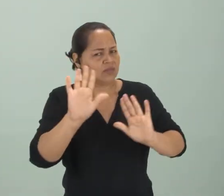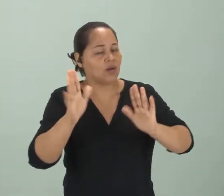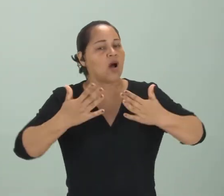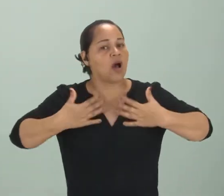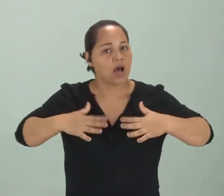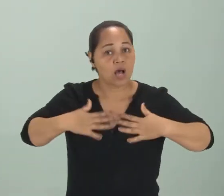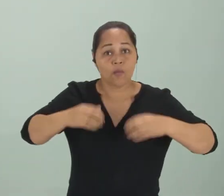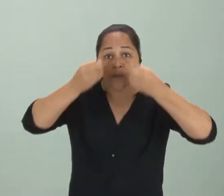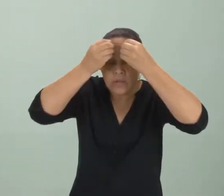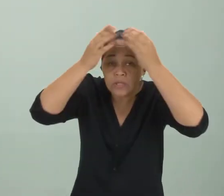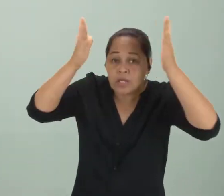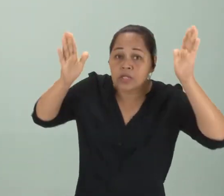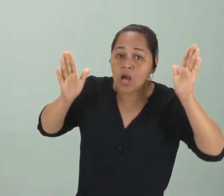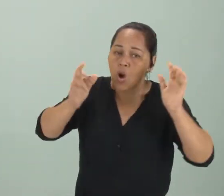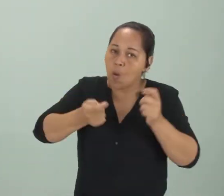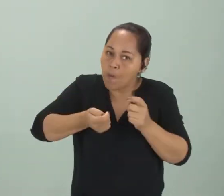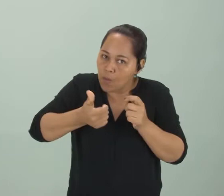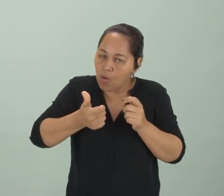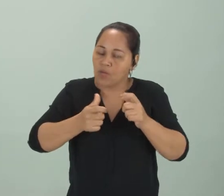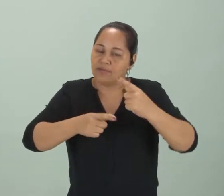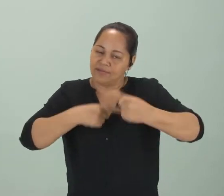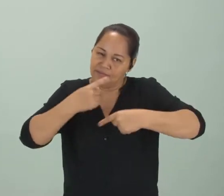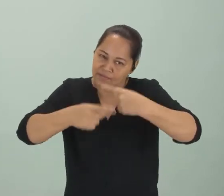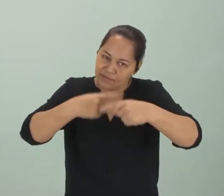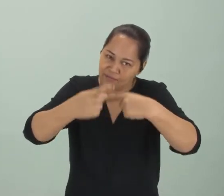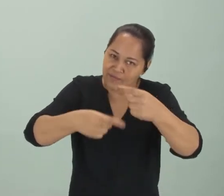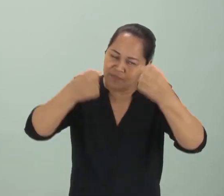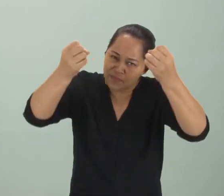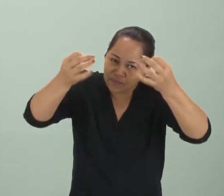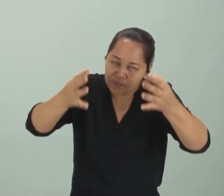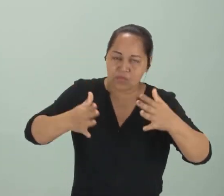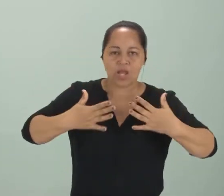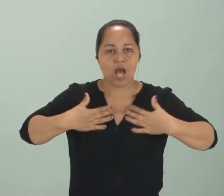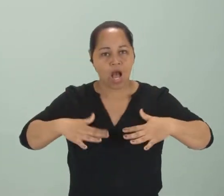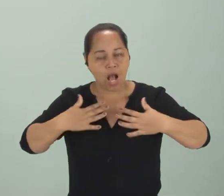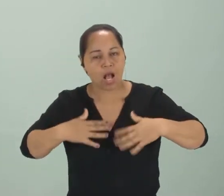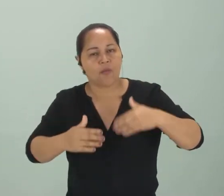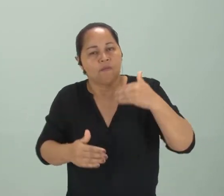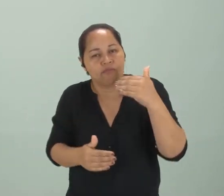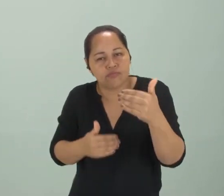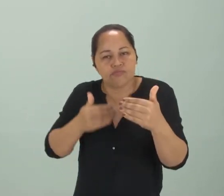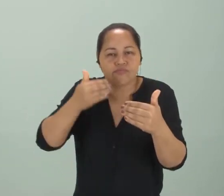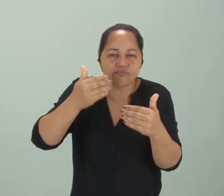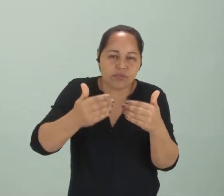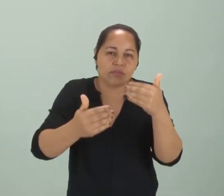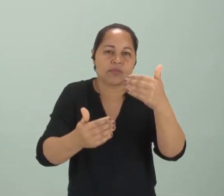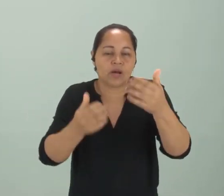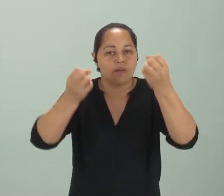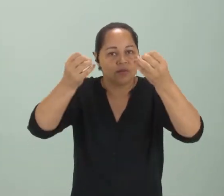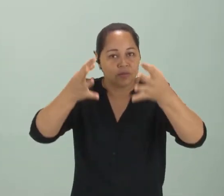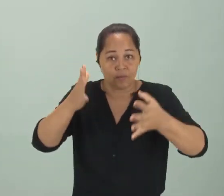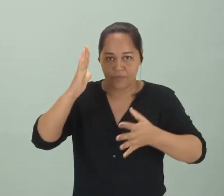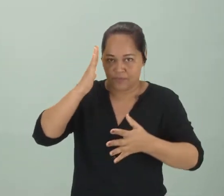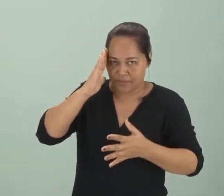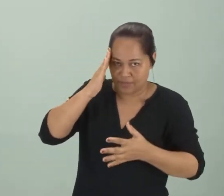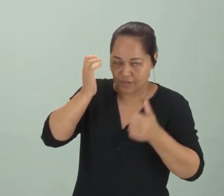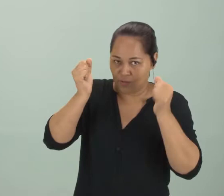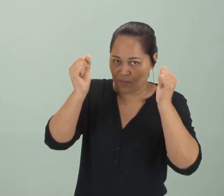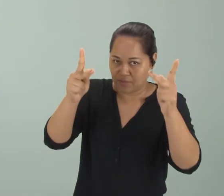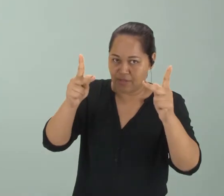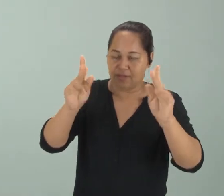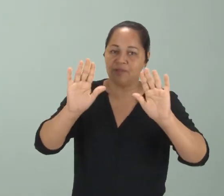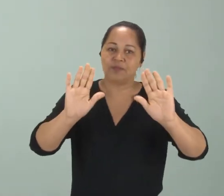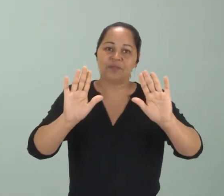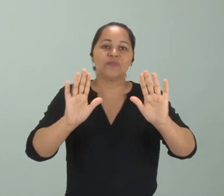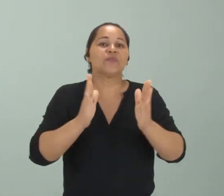conseguir ter uma visão maior e a gente vai falar aqui de forma pausadamente para você ter resultados, ok? Então vai depender